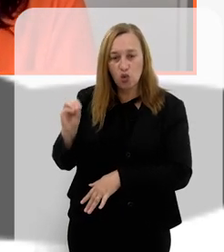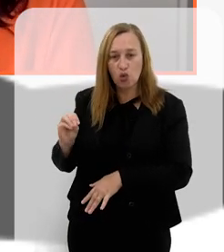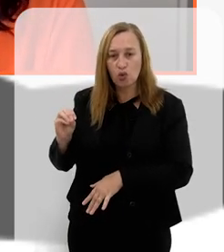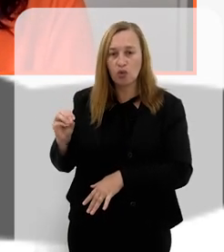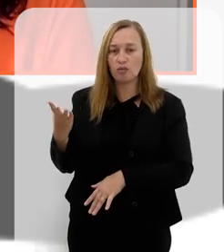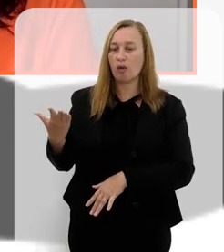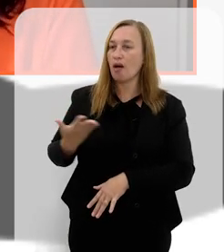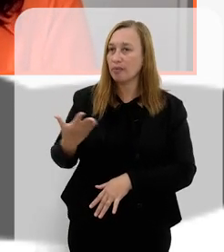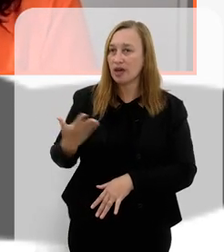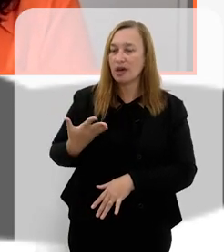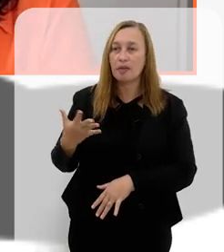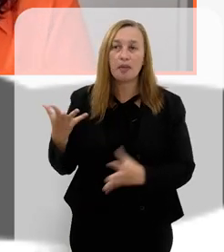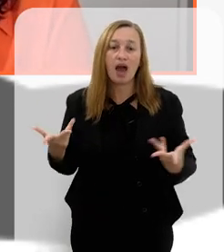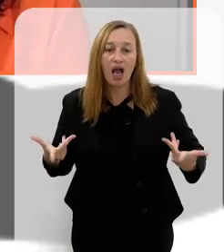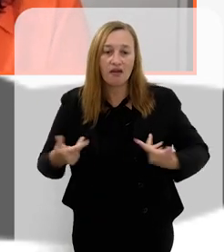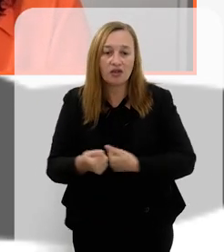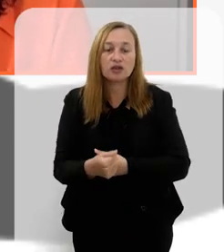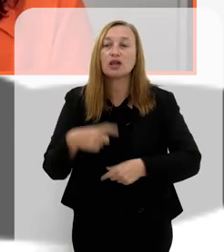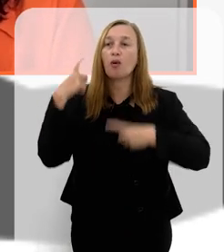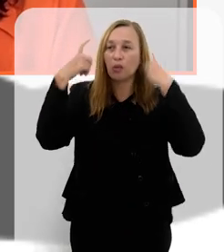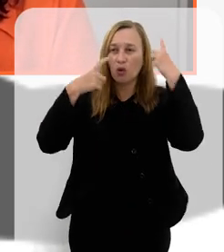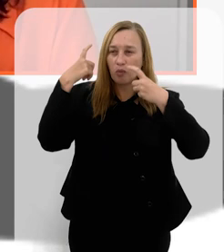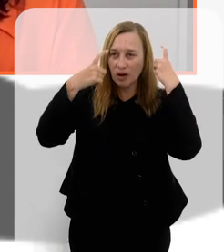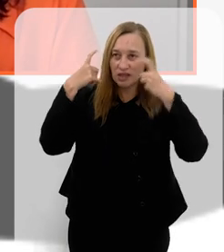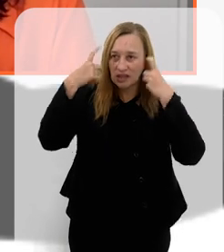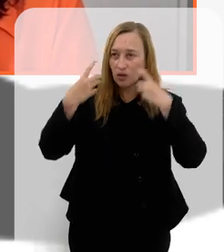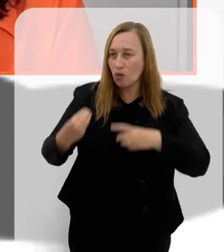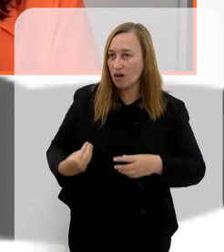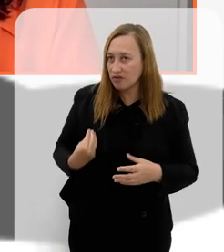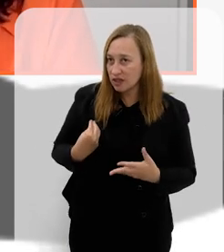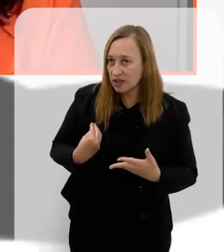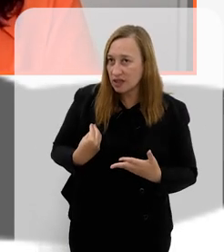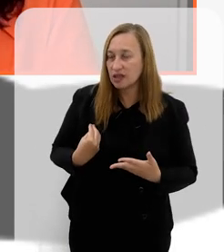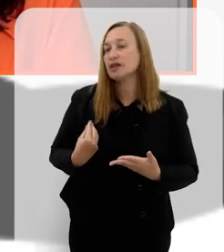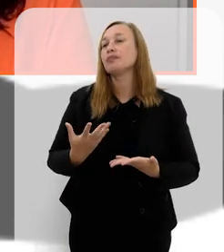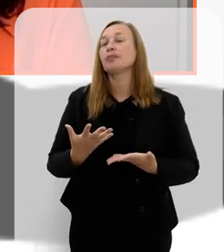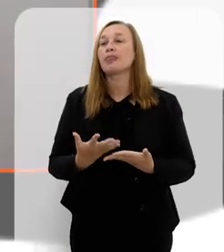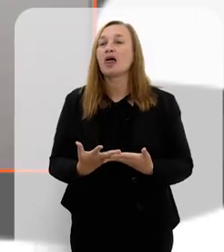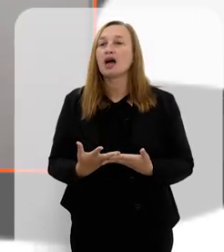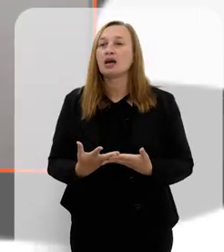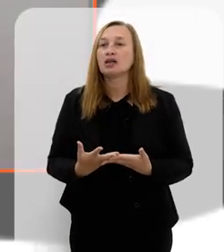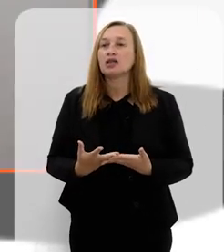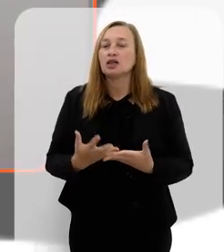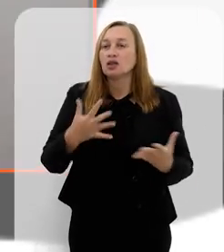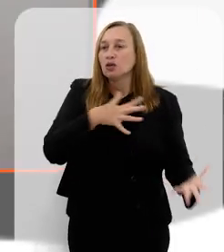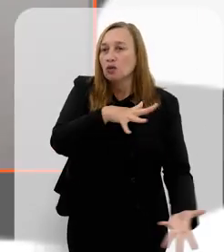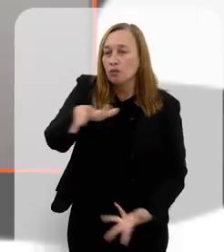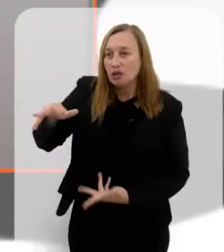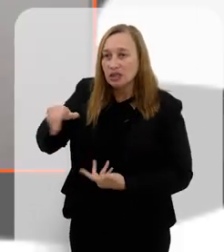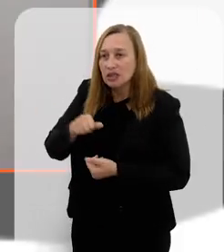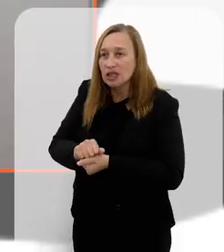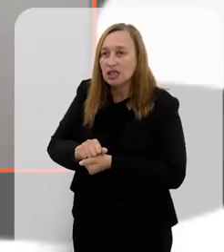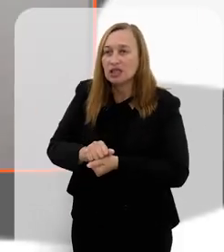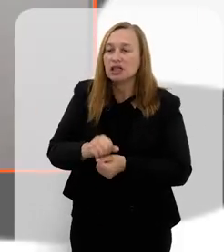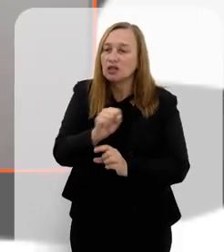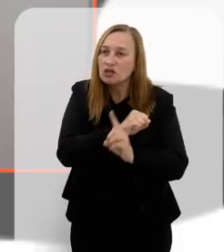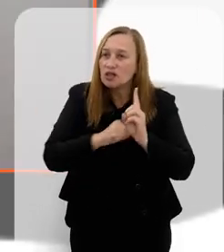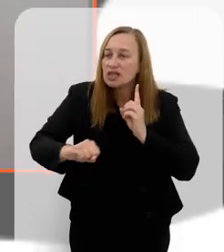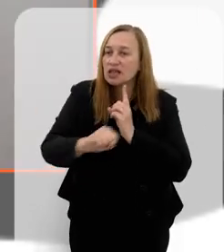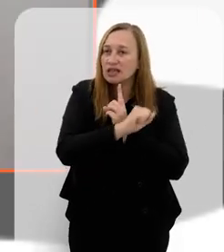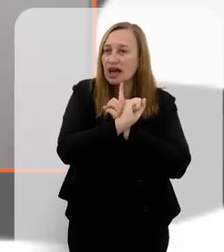que é maravilhoso, ele tem uma preocupação muito grande com o bem-estar do planeta, né,